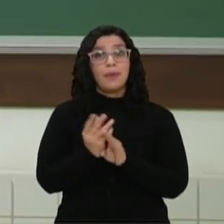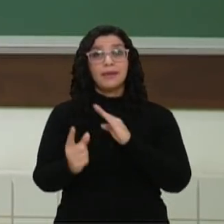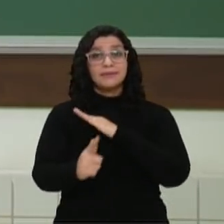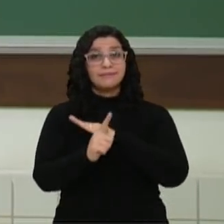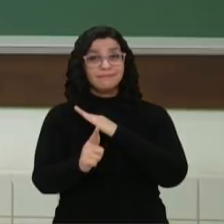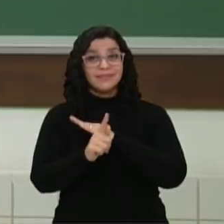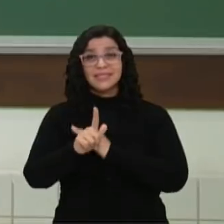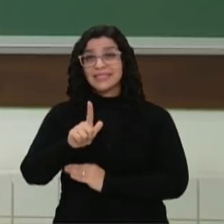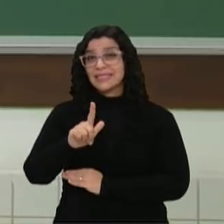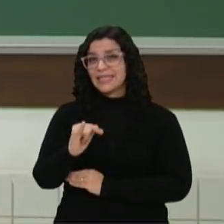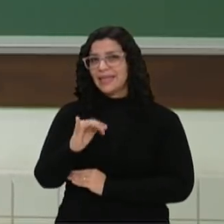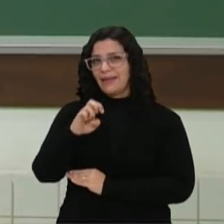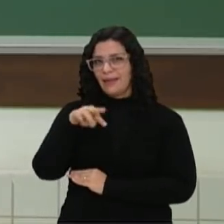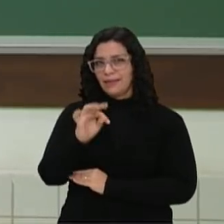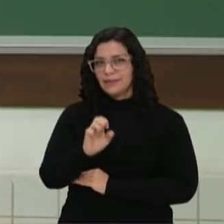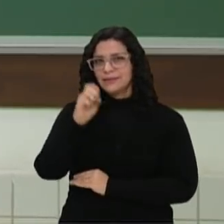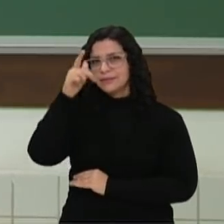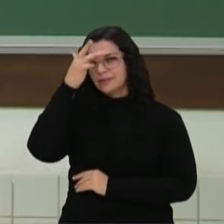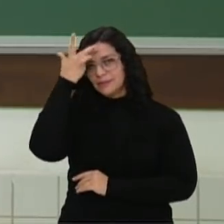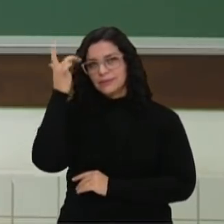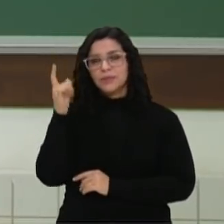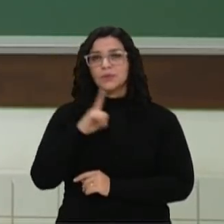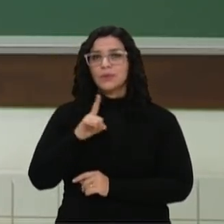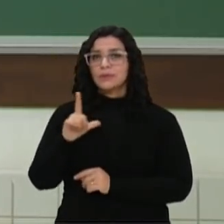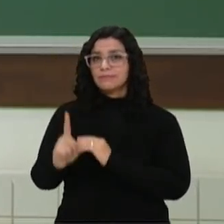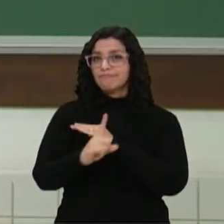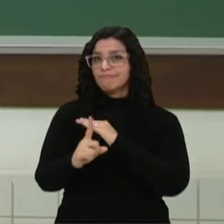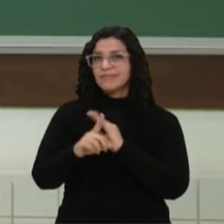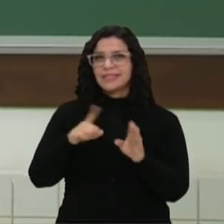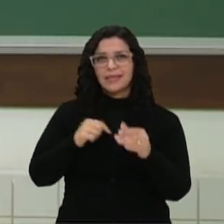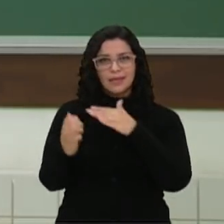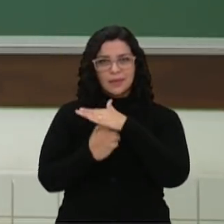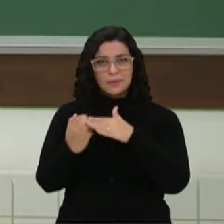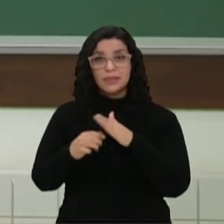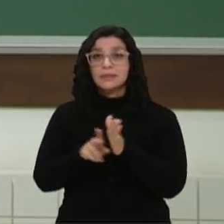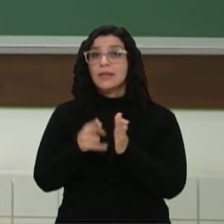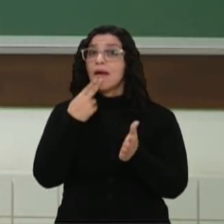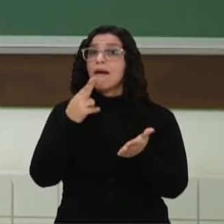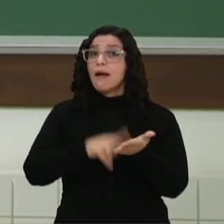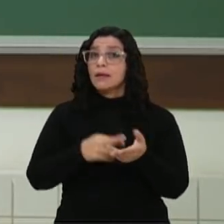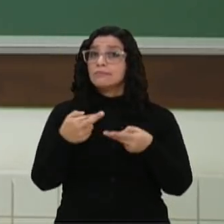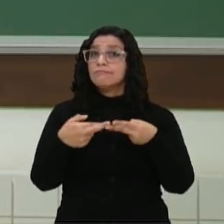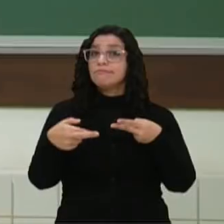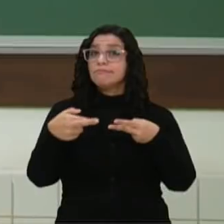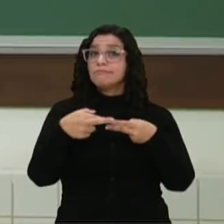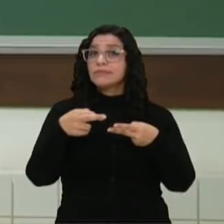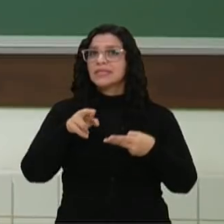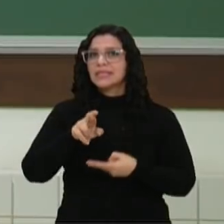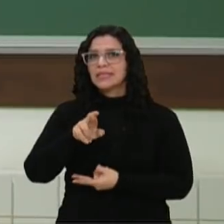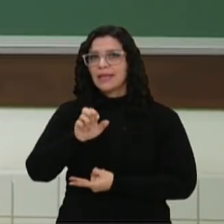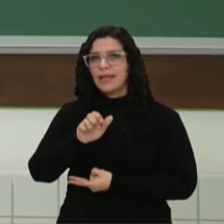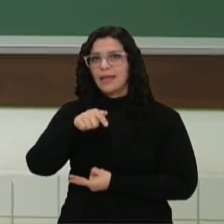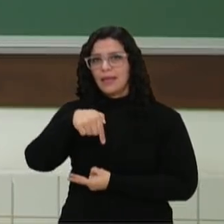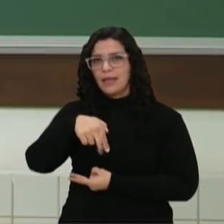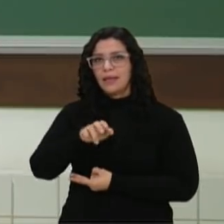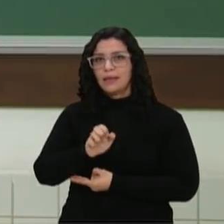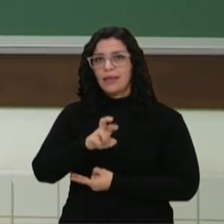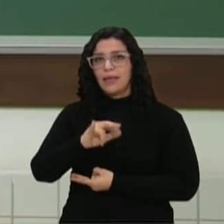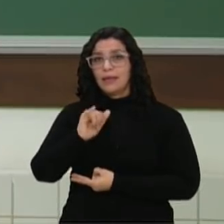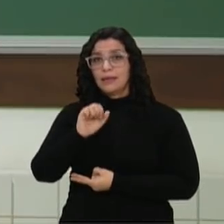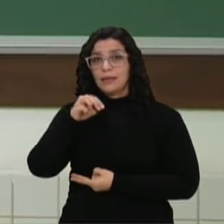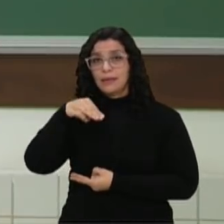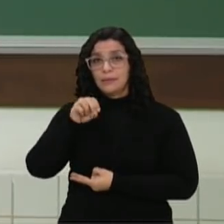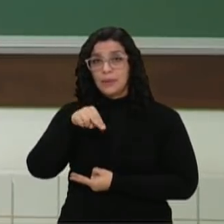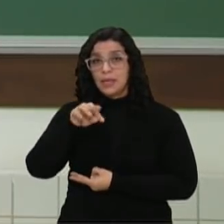também. Temos também cartas que são utilizadas para elaborar um requerimento, uma solicitação, carta de